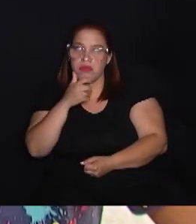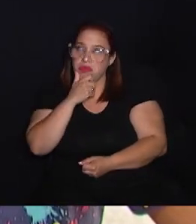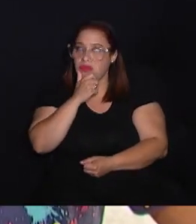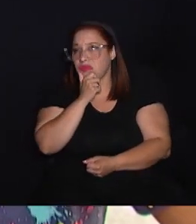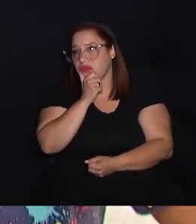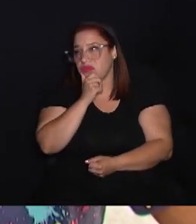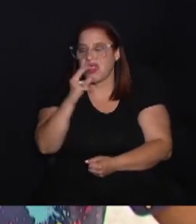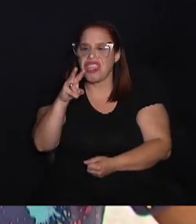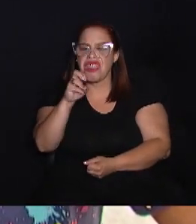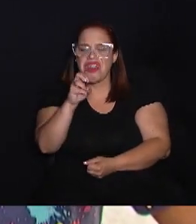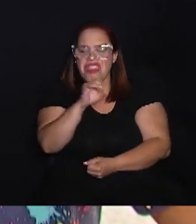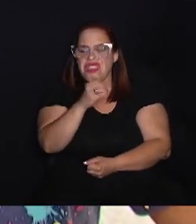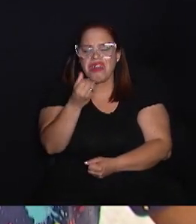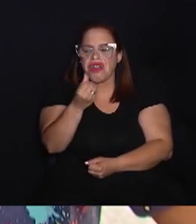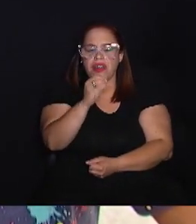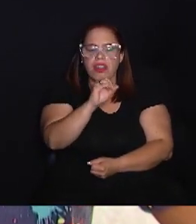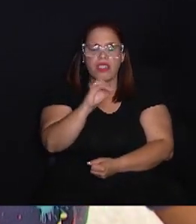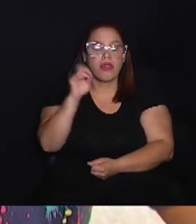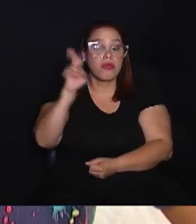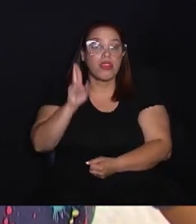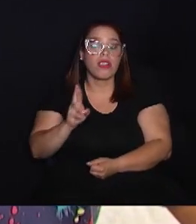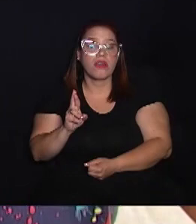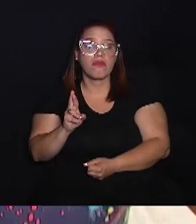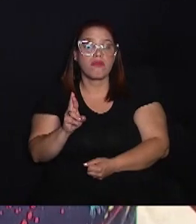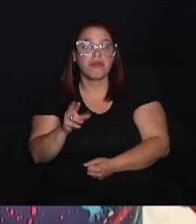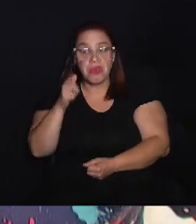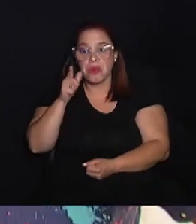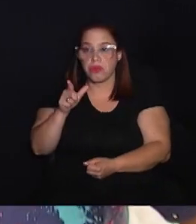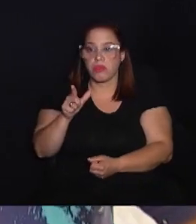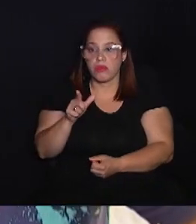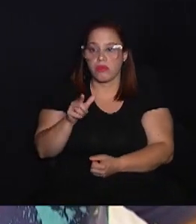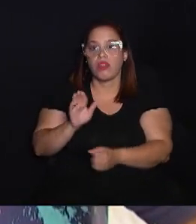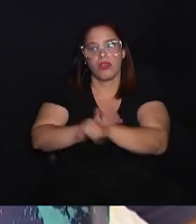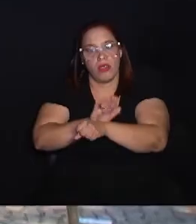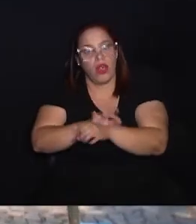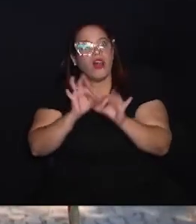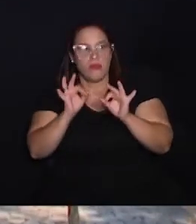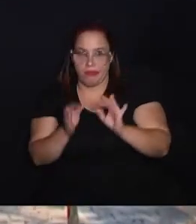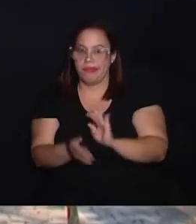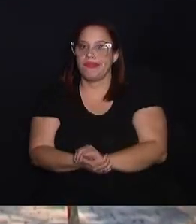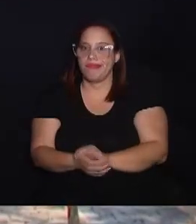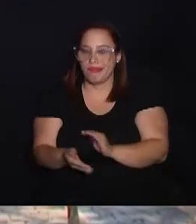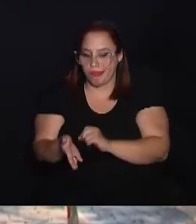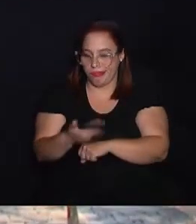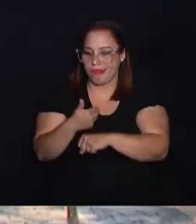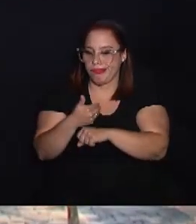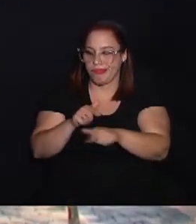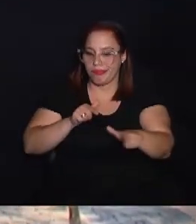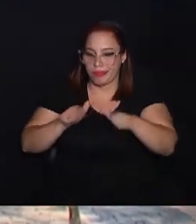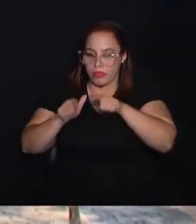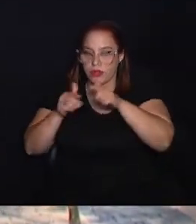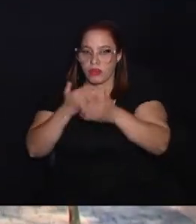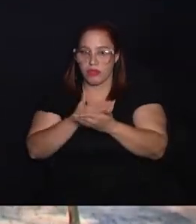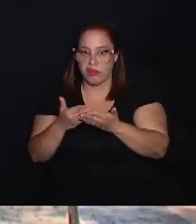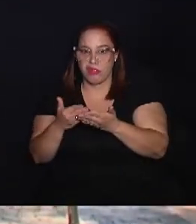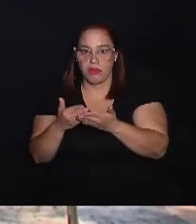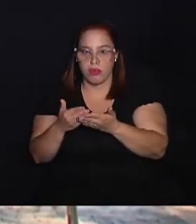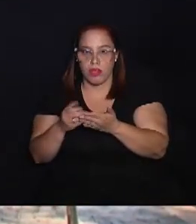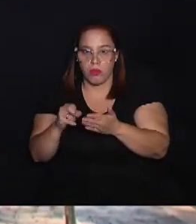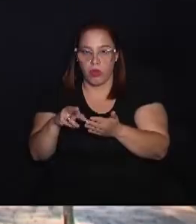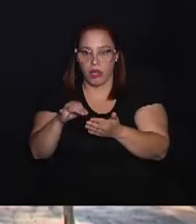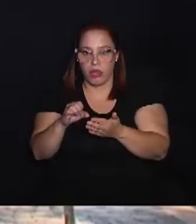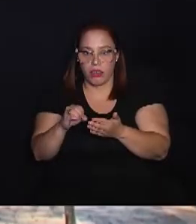o nome dos gloriosos e ter algum tipo de punição. Não faz o menor sentido. Faça uma campanha decente, vá atrás do